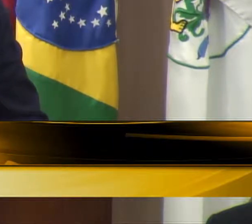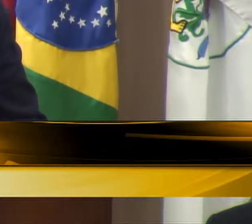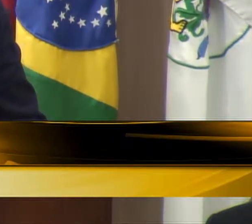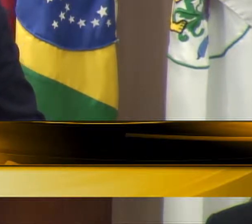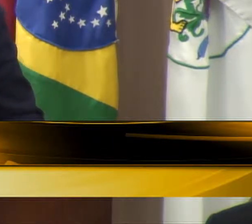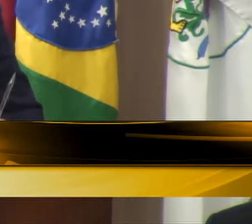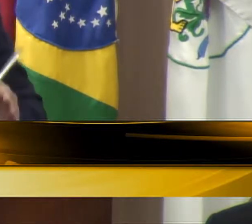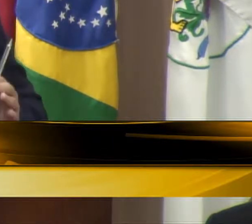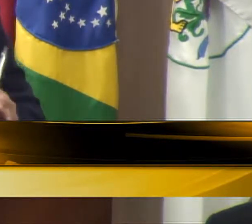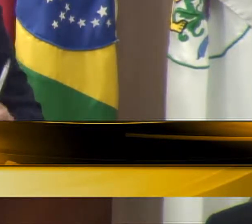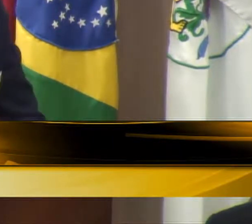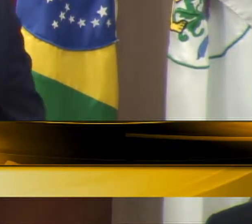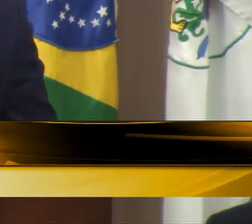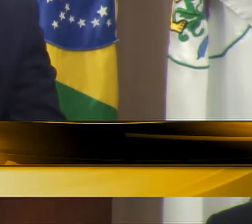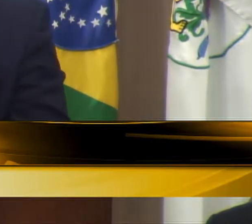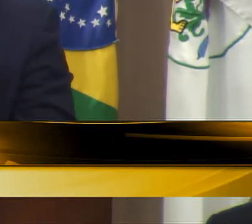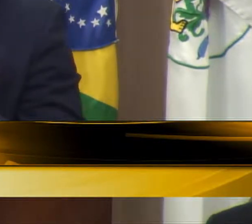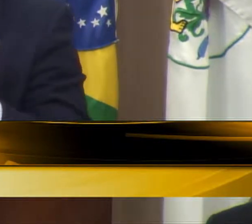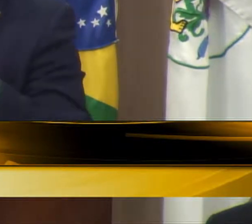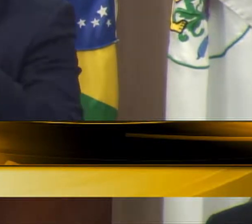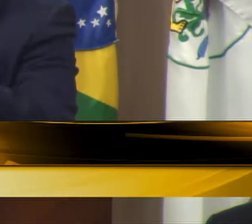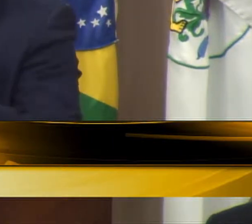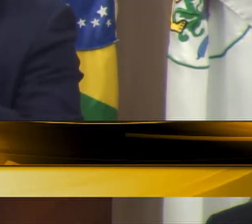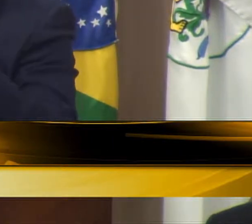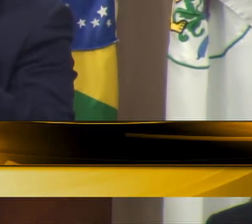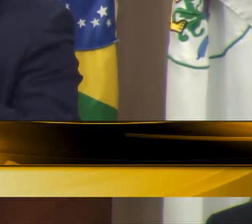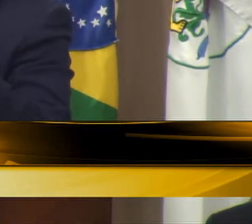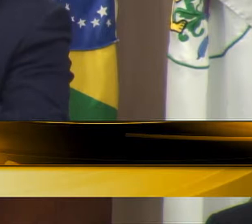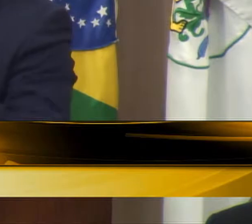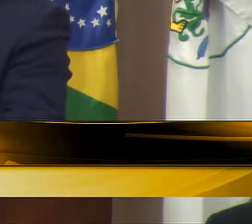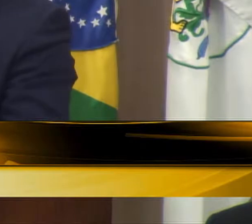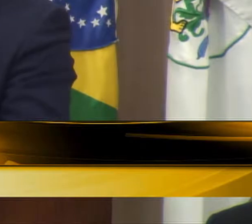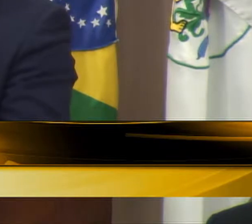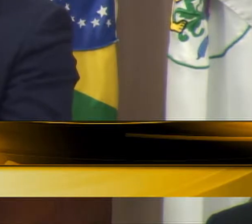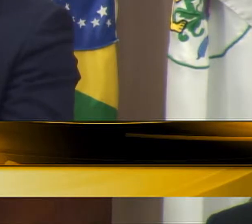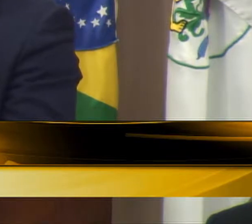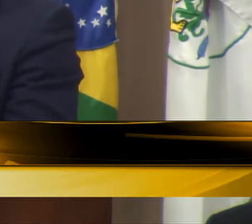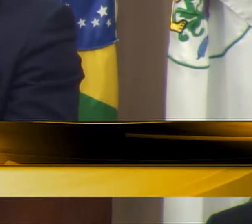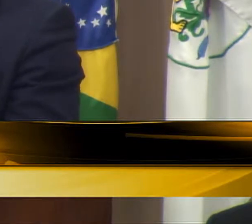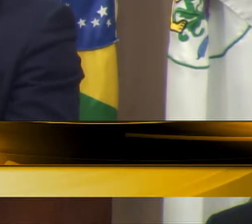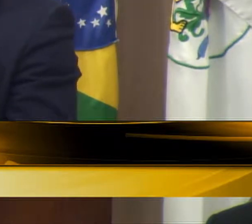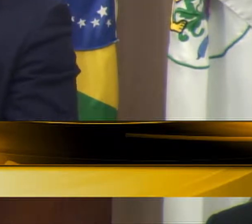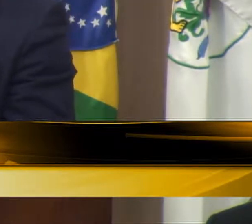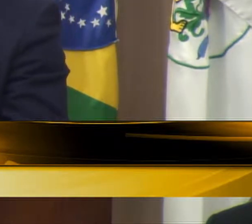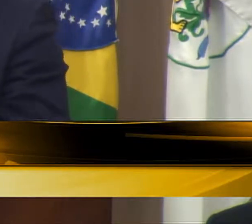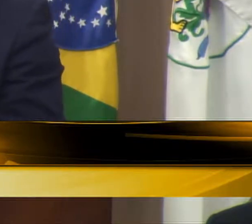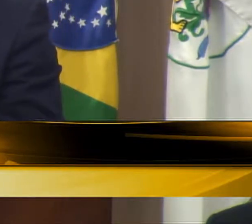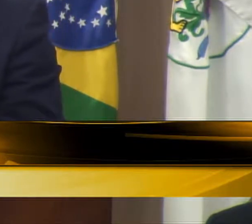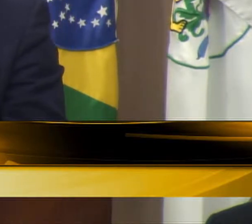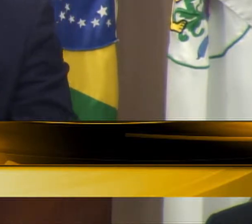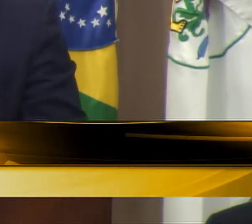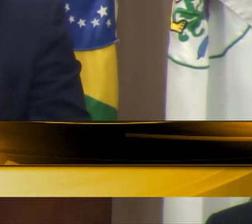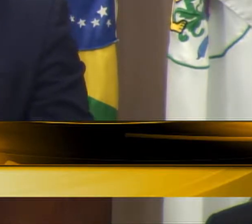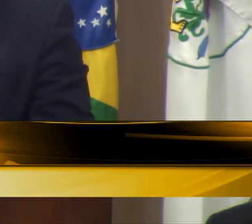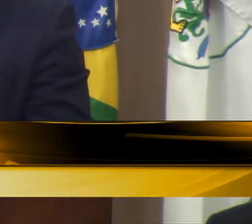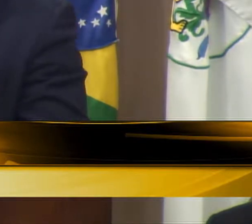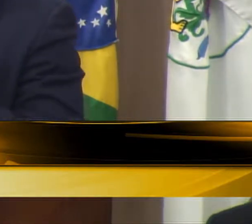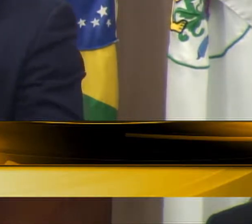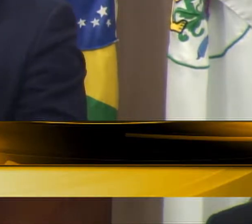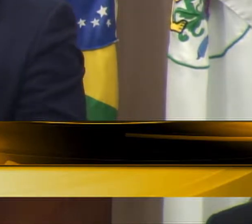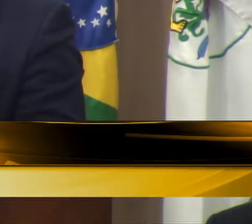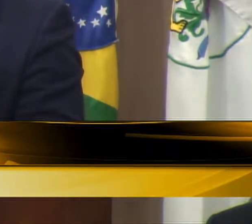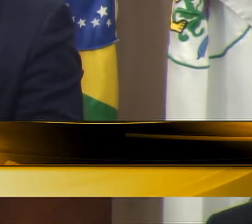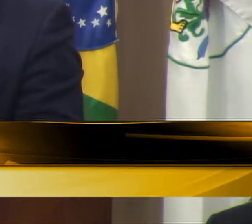médico diferente. Essas pequenas coisas que a gente, às vezes, não dá importância, na relação do paciente com o seu médico